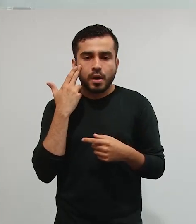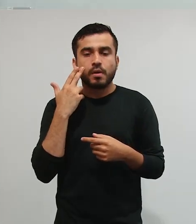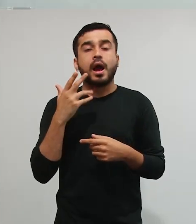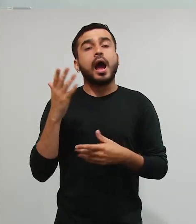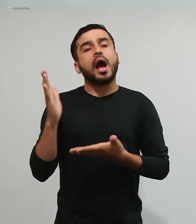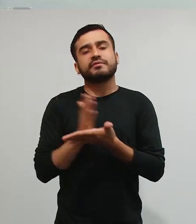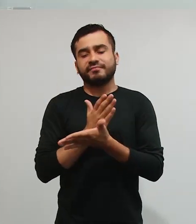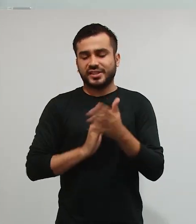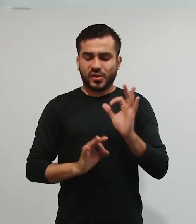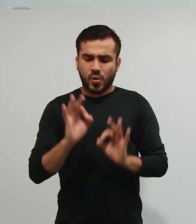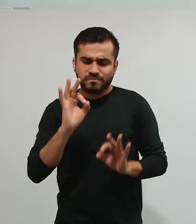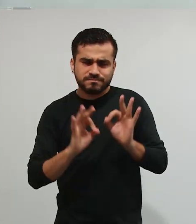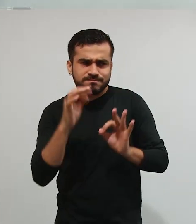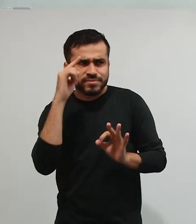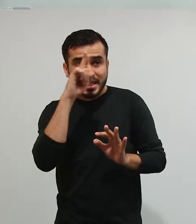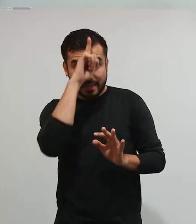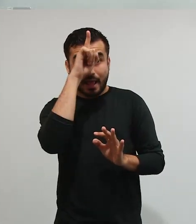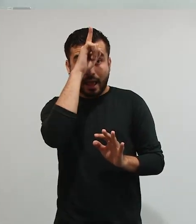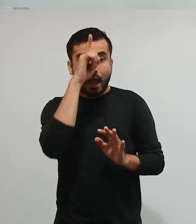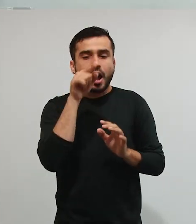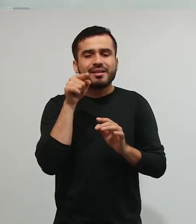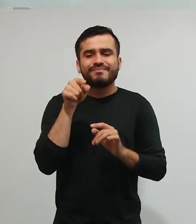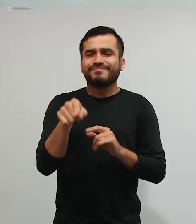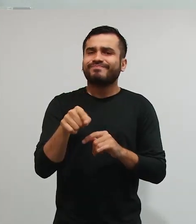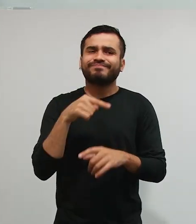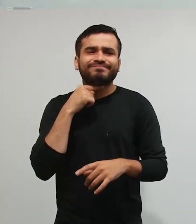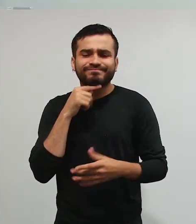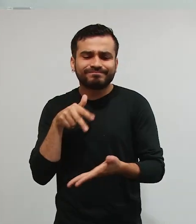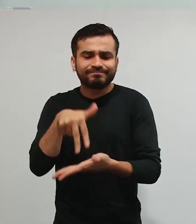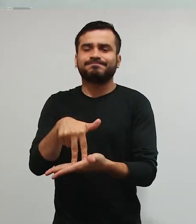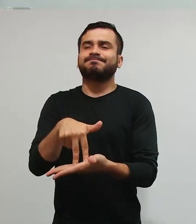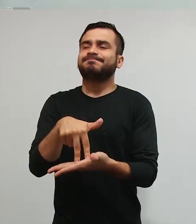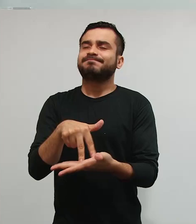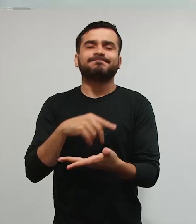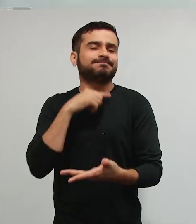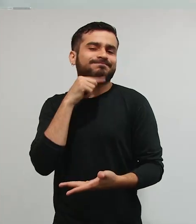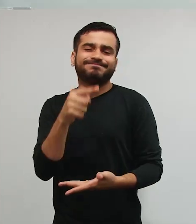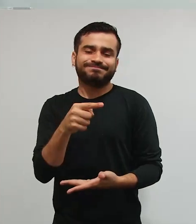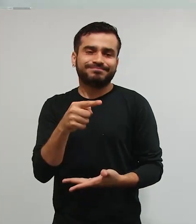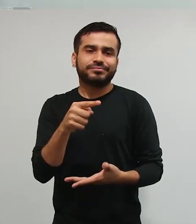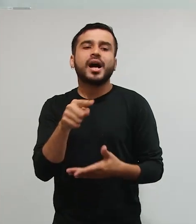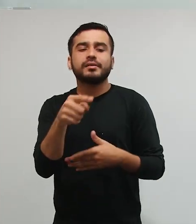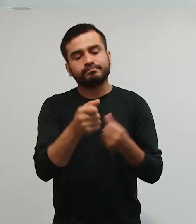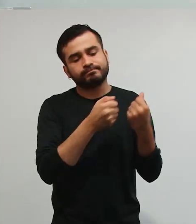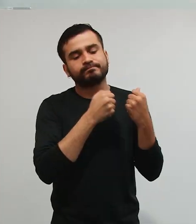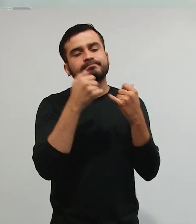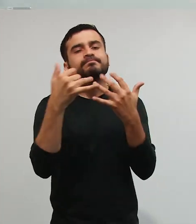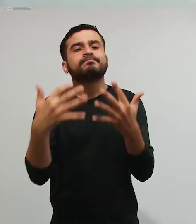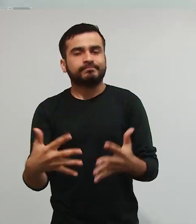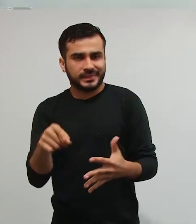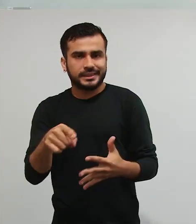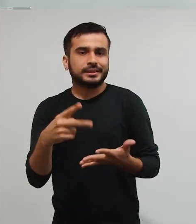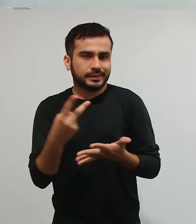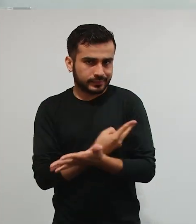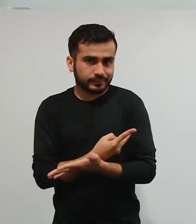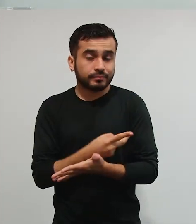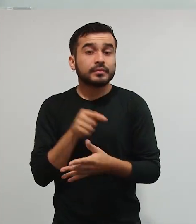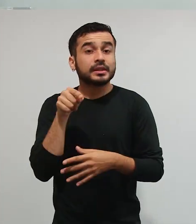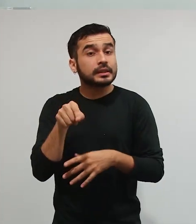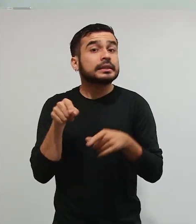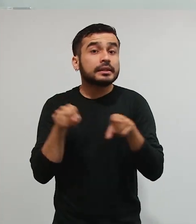você planeja, você não consegue realizar tudo naquele espaço de tempo, naquele período, com aquelas condições. Então,